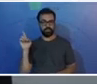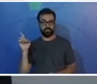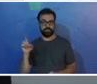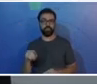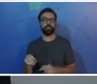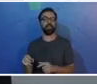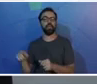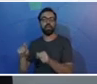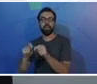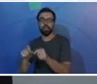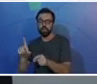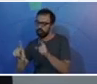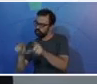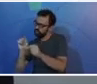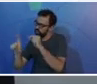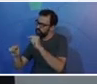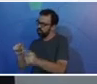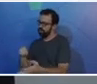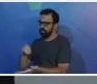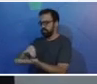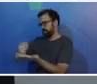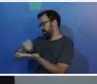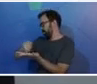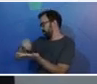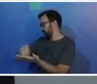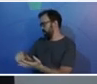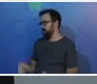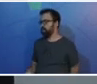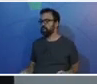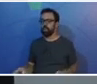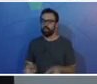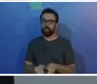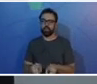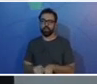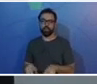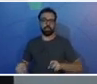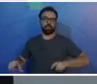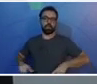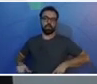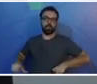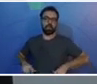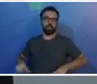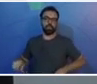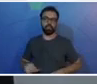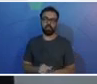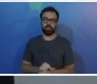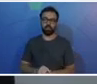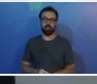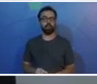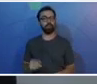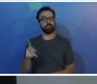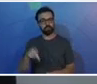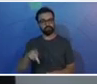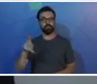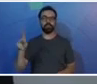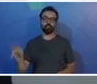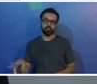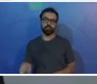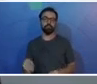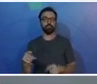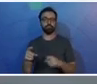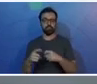administração. E no município, na cidade, também tem os funcionários públicos municipais. Os professores,